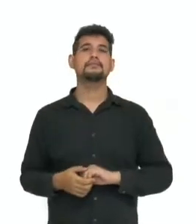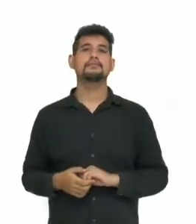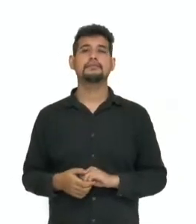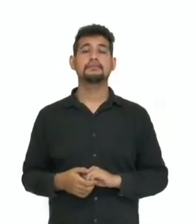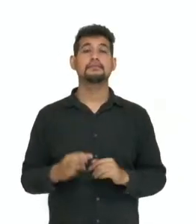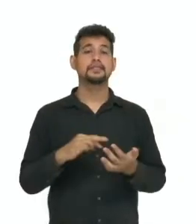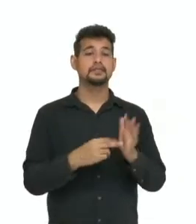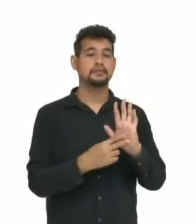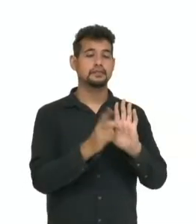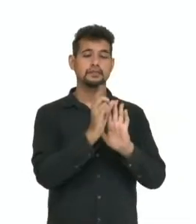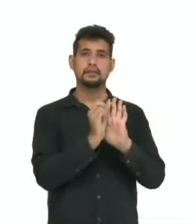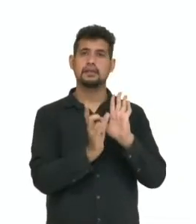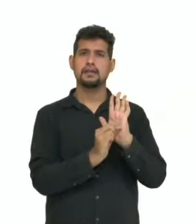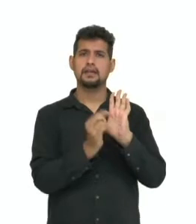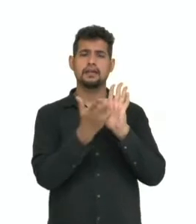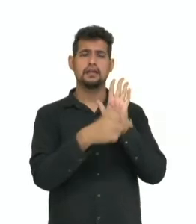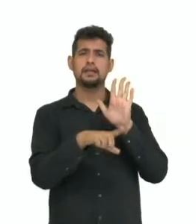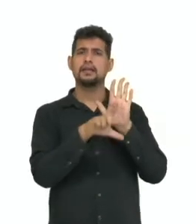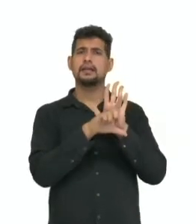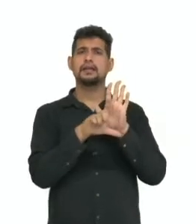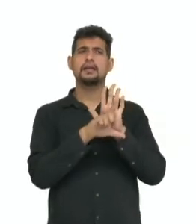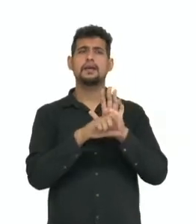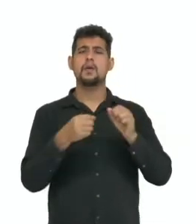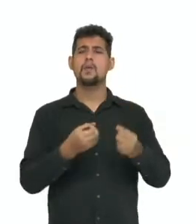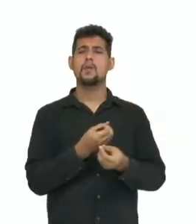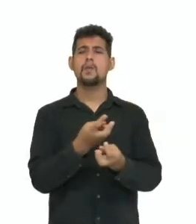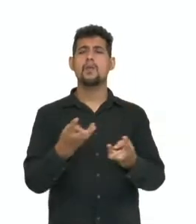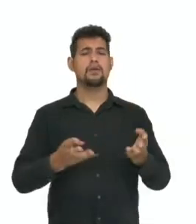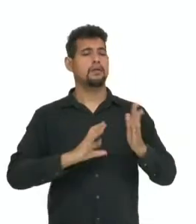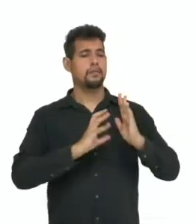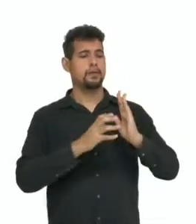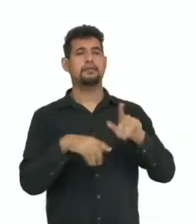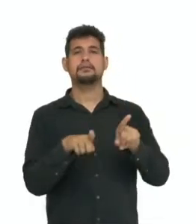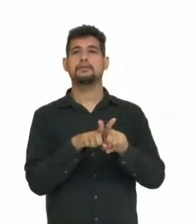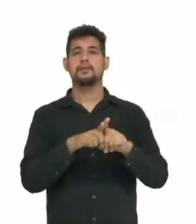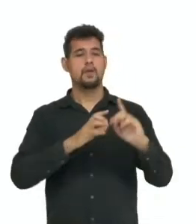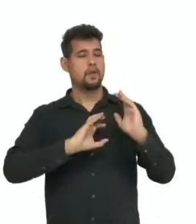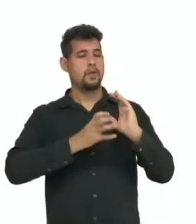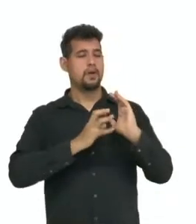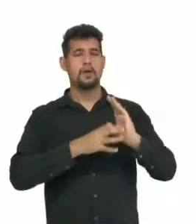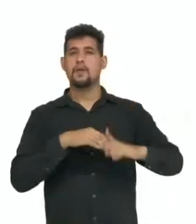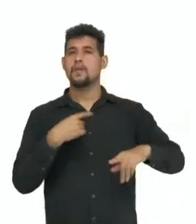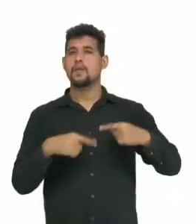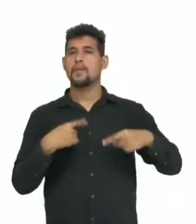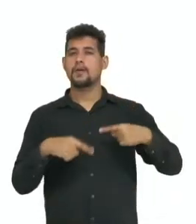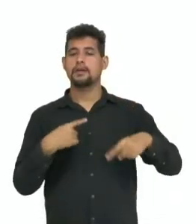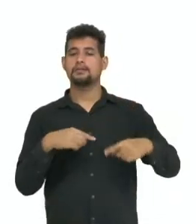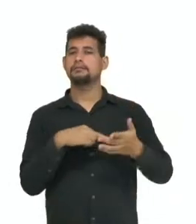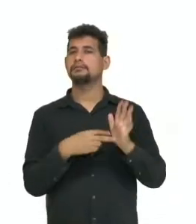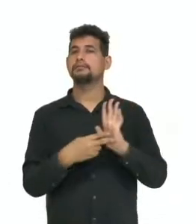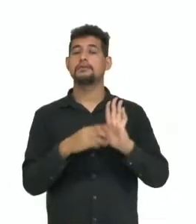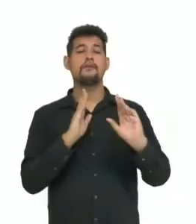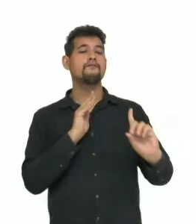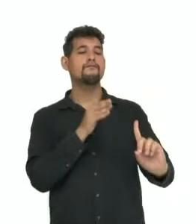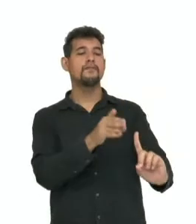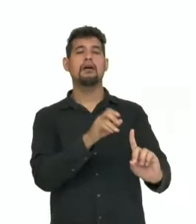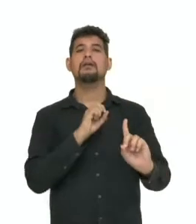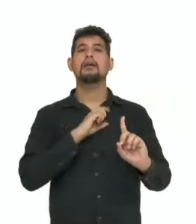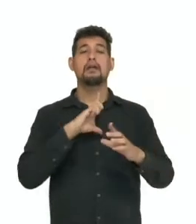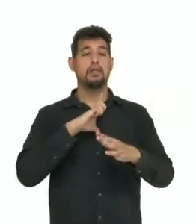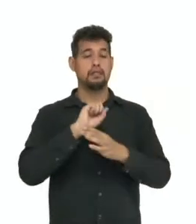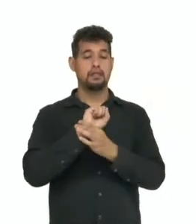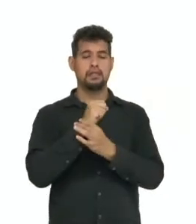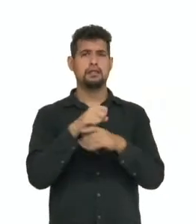o artigo da lei do pluripartidarismo. Os partidos políticos destinam-se a assegurar,